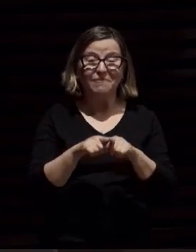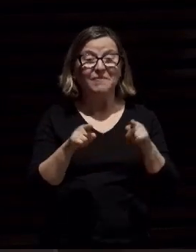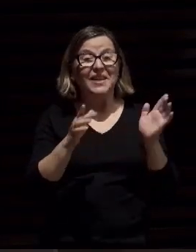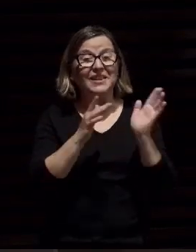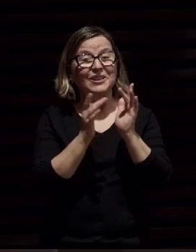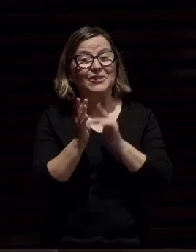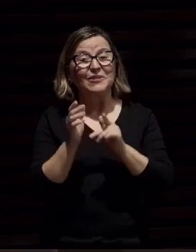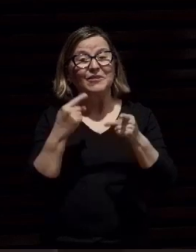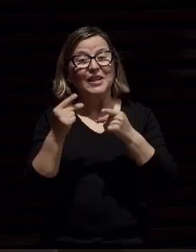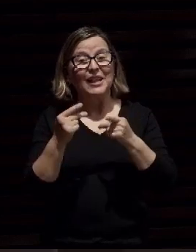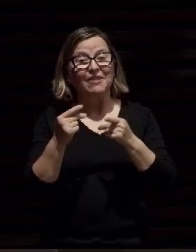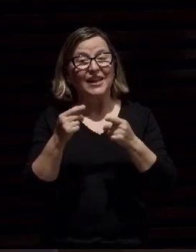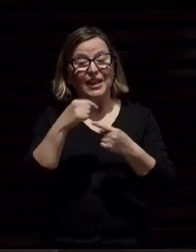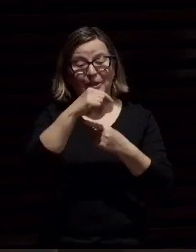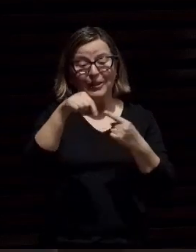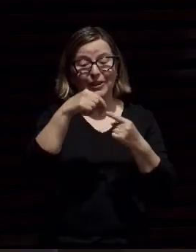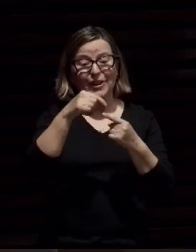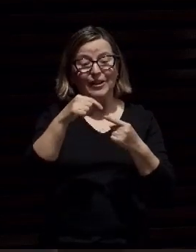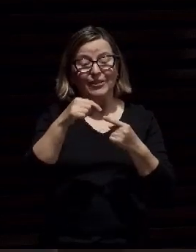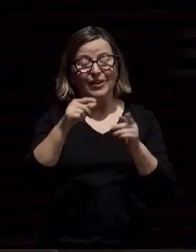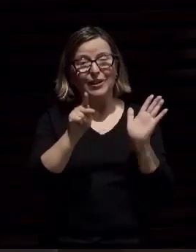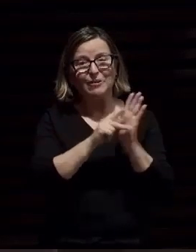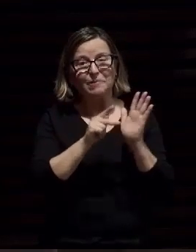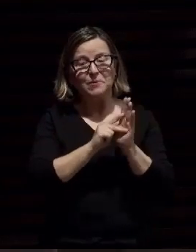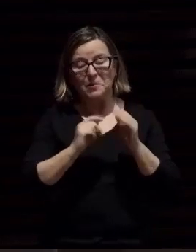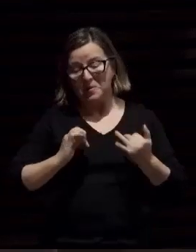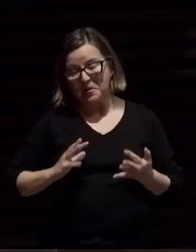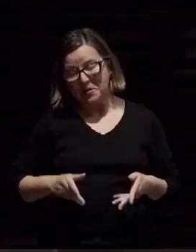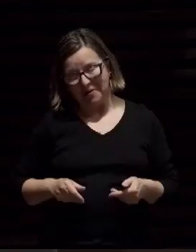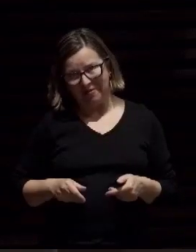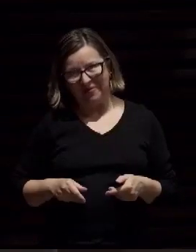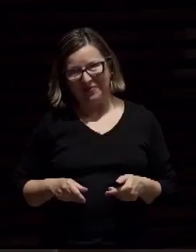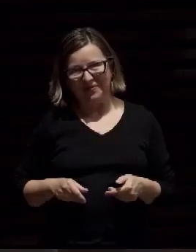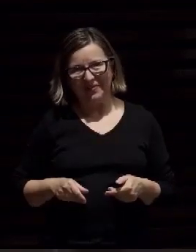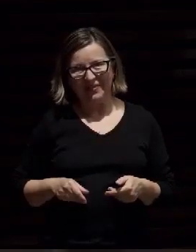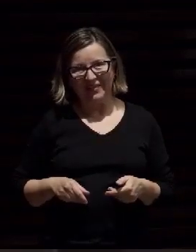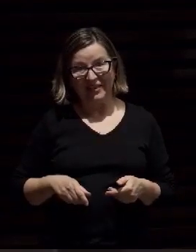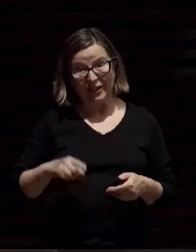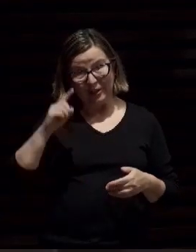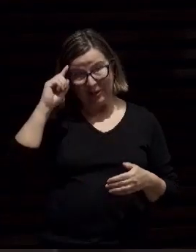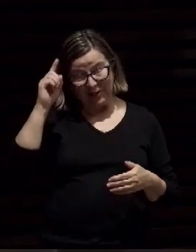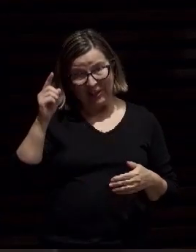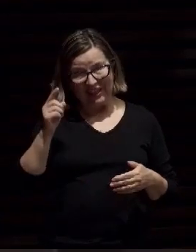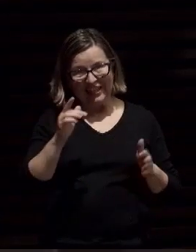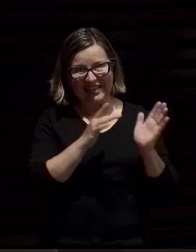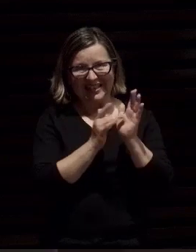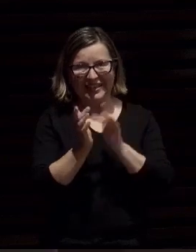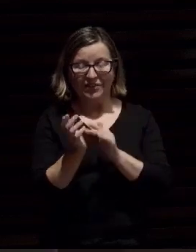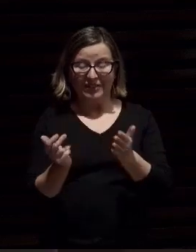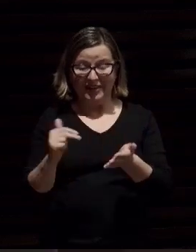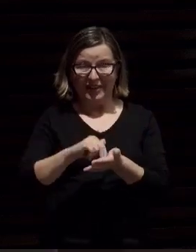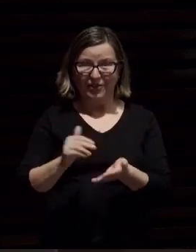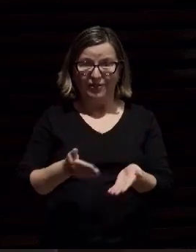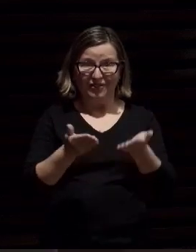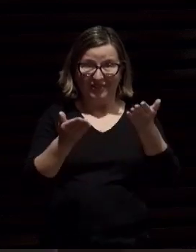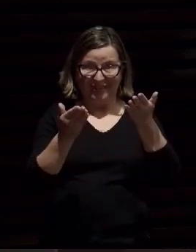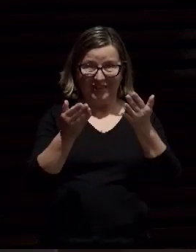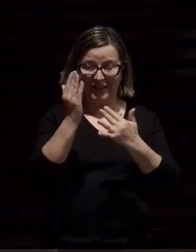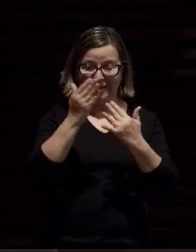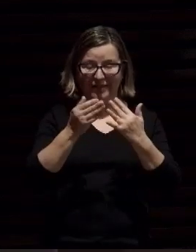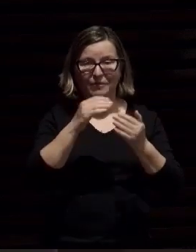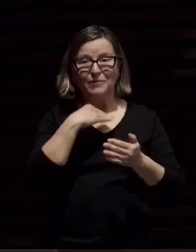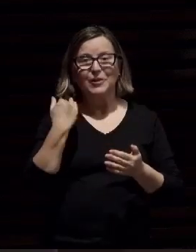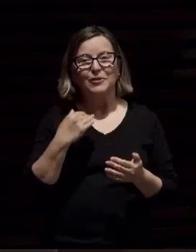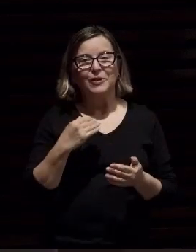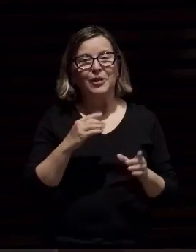corpo. Quando, pois, Jesus ressuscitou dentre os mortos, lembraram-se os seus